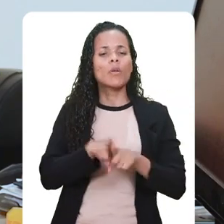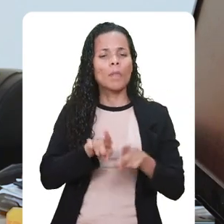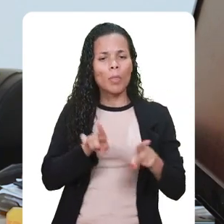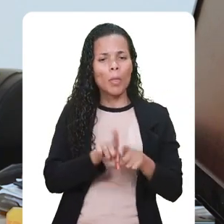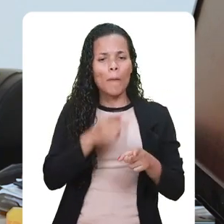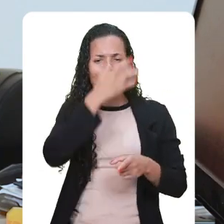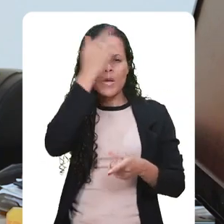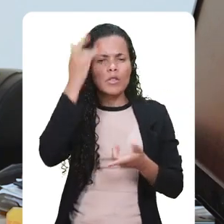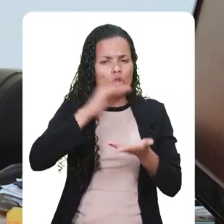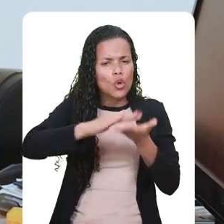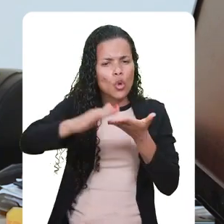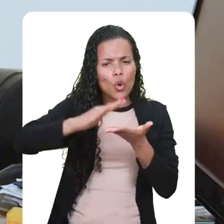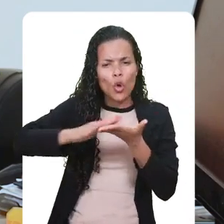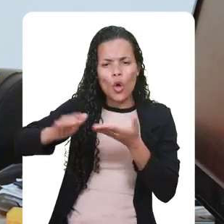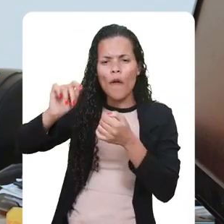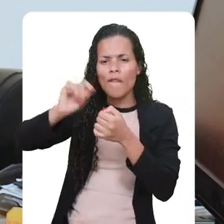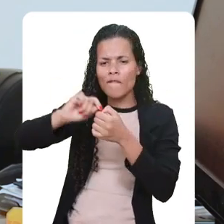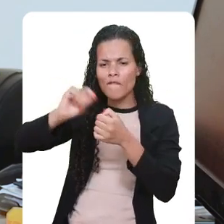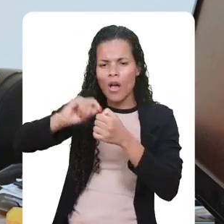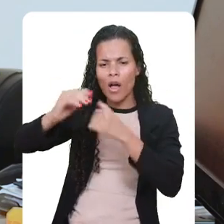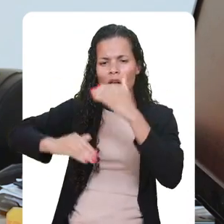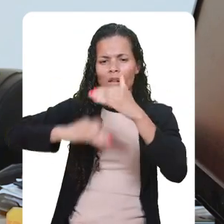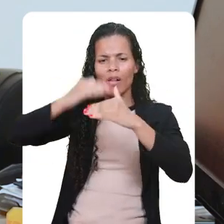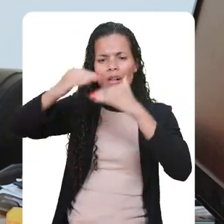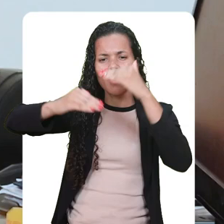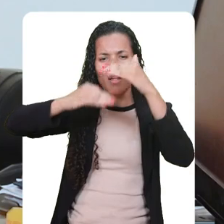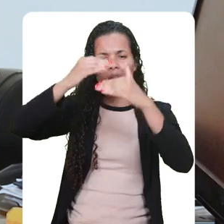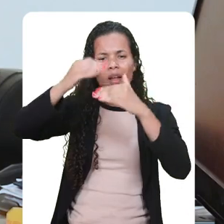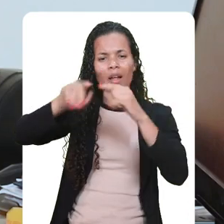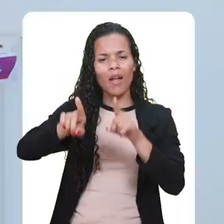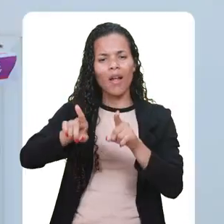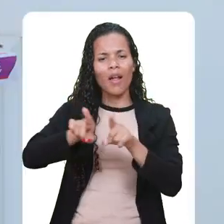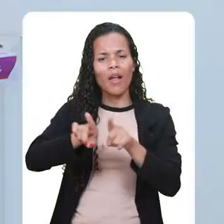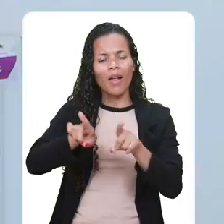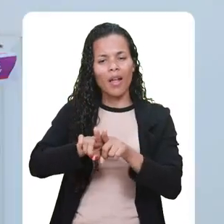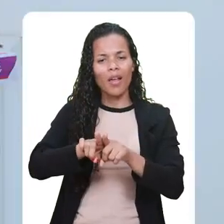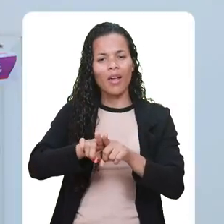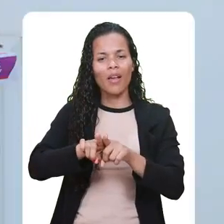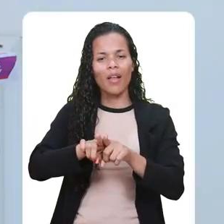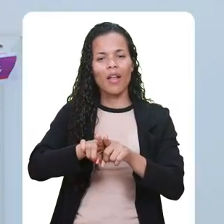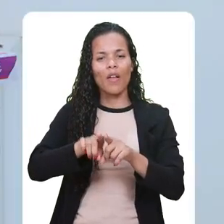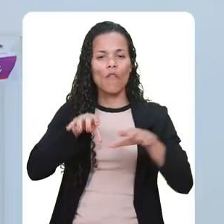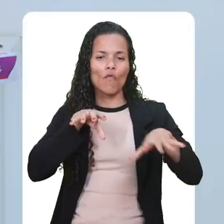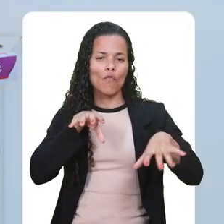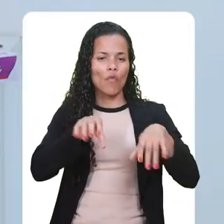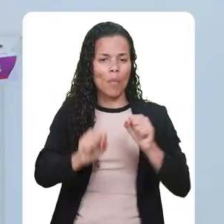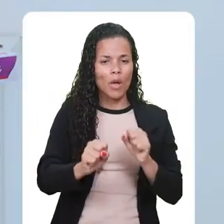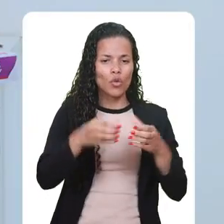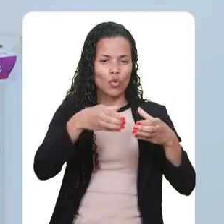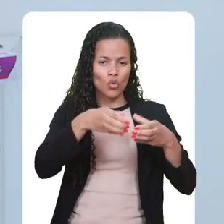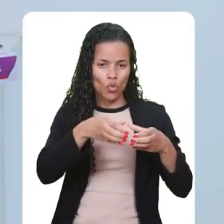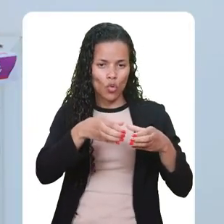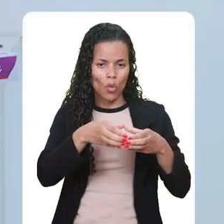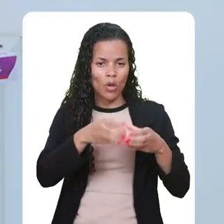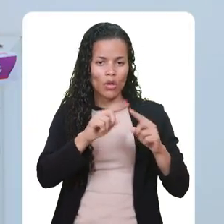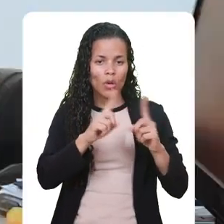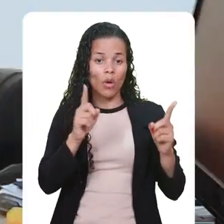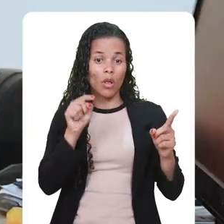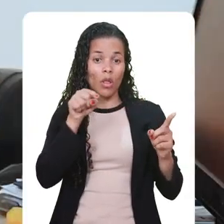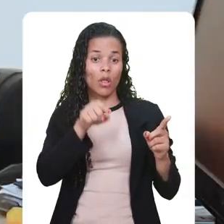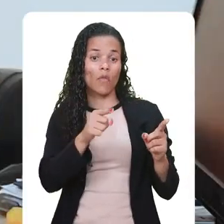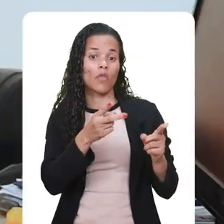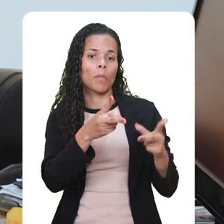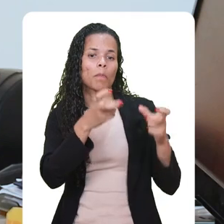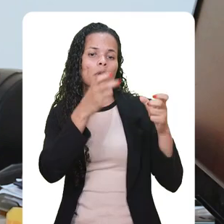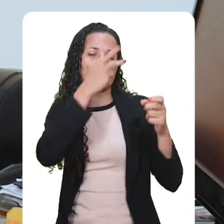o seu público. E tem também os investimentos que eles fazem na construção da própria formação do grupo, né? Então